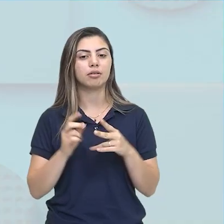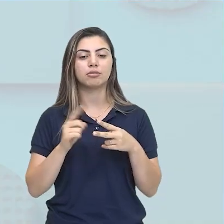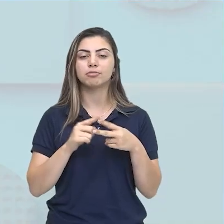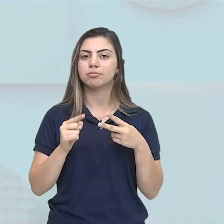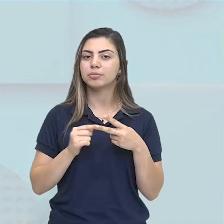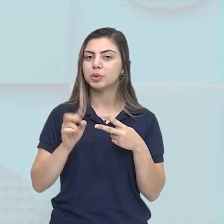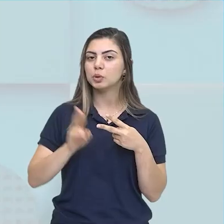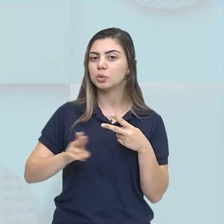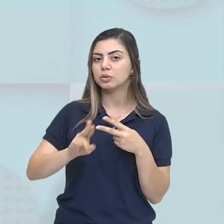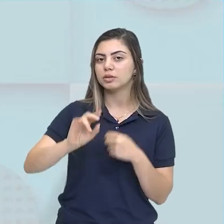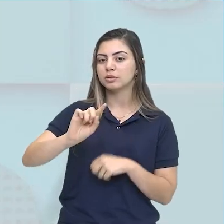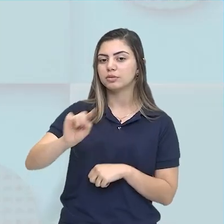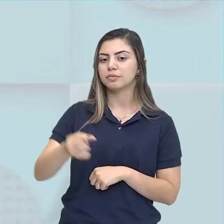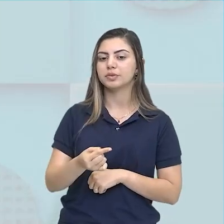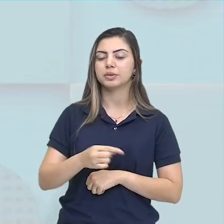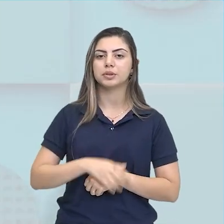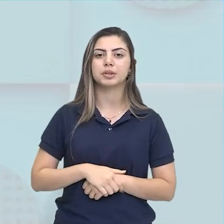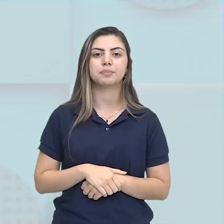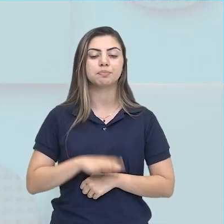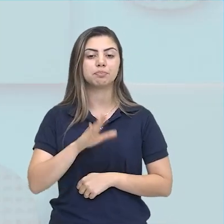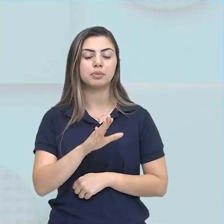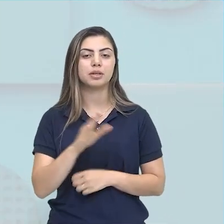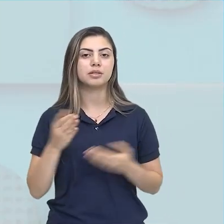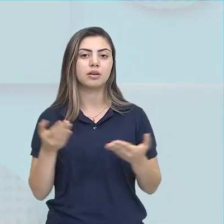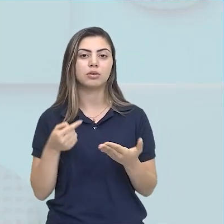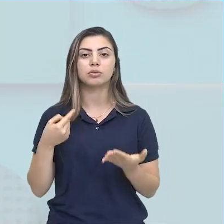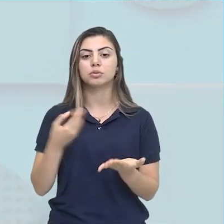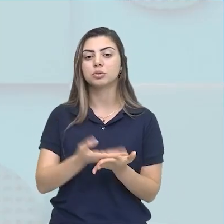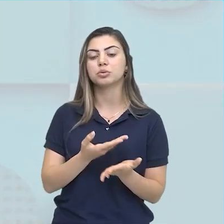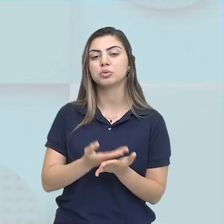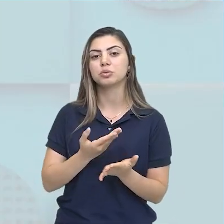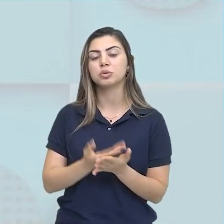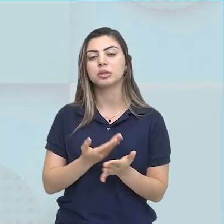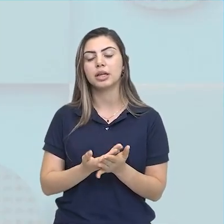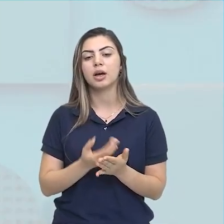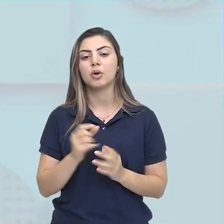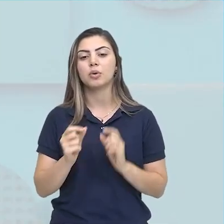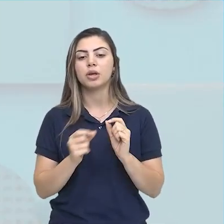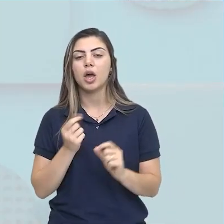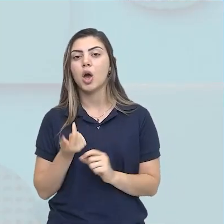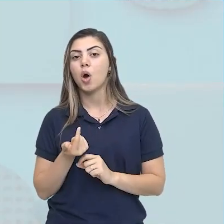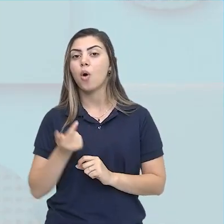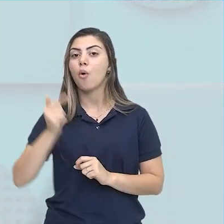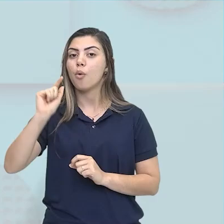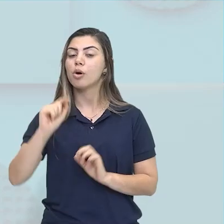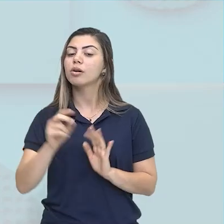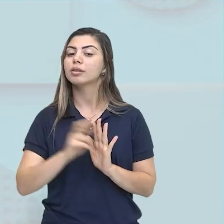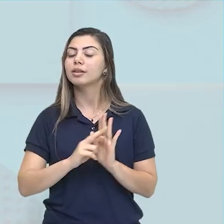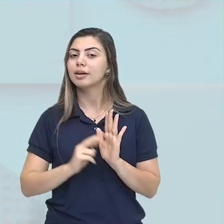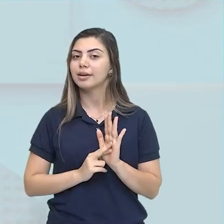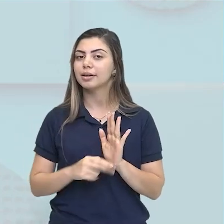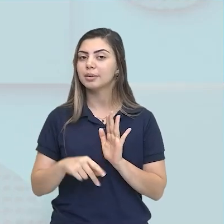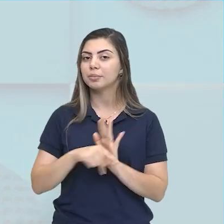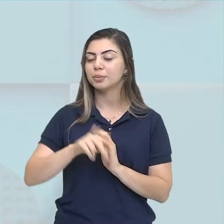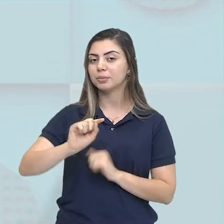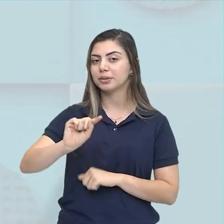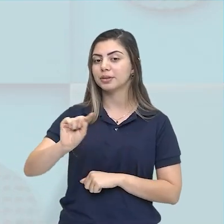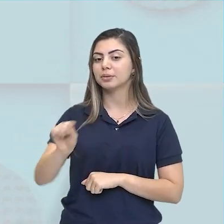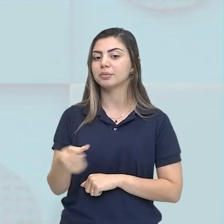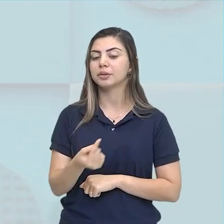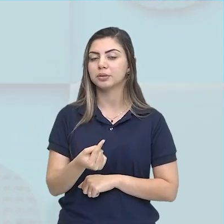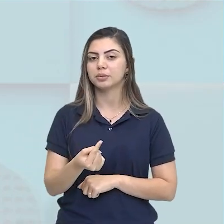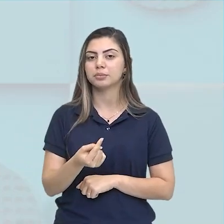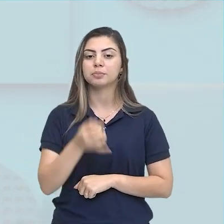da vírgula. Vamos então agora entender um uso um pouco mais complexo da vírgula, que é aquele